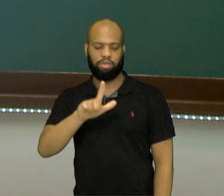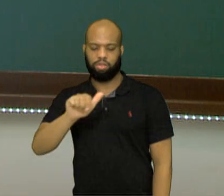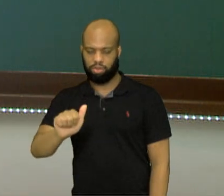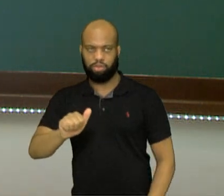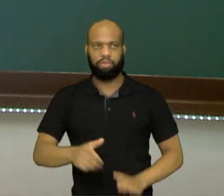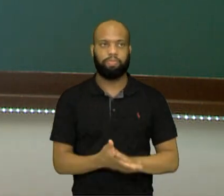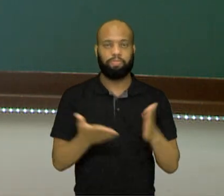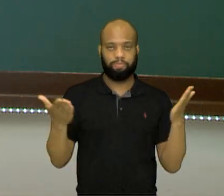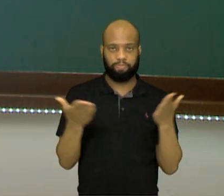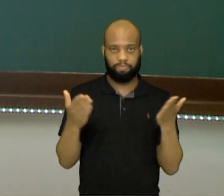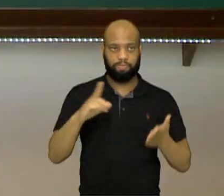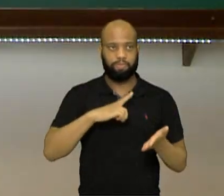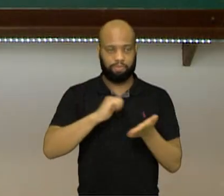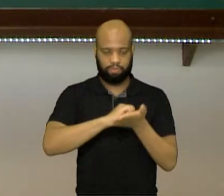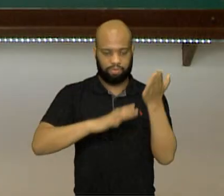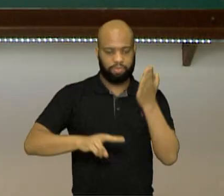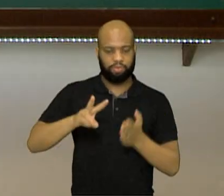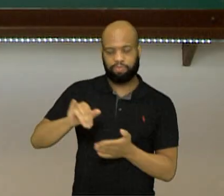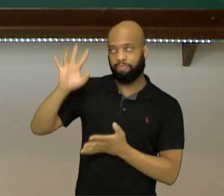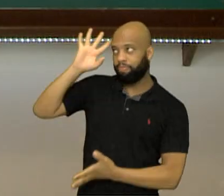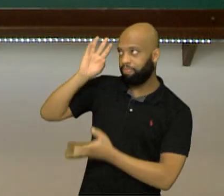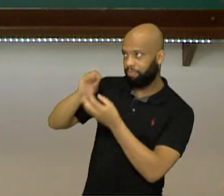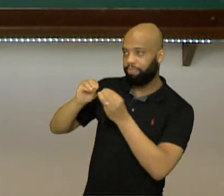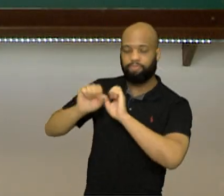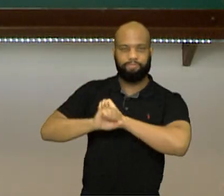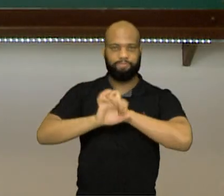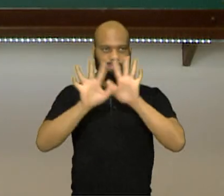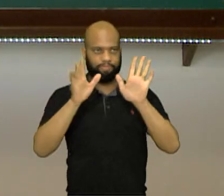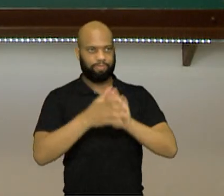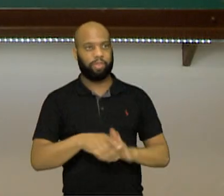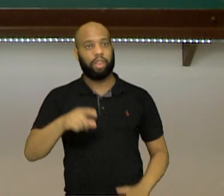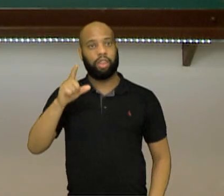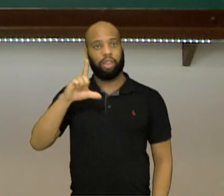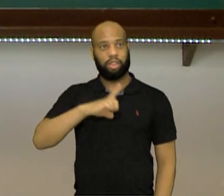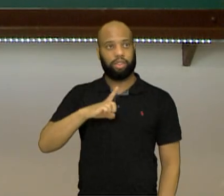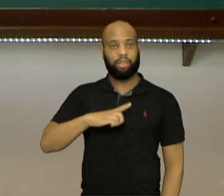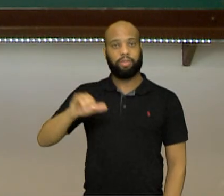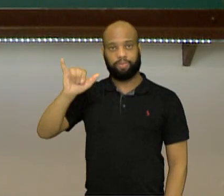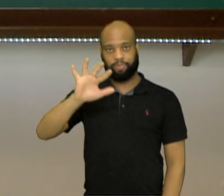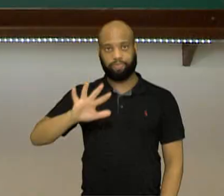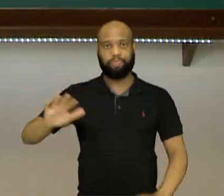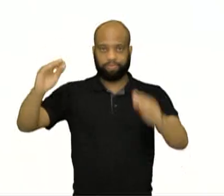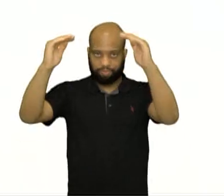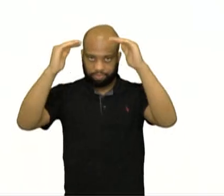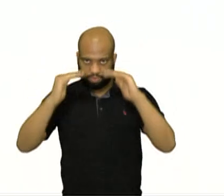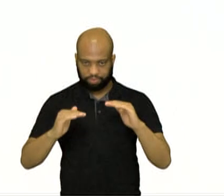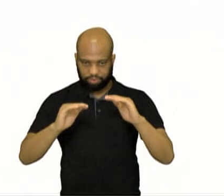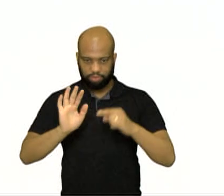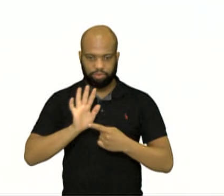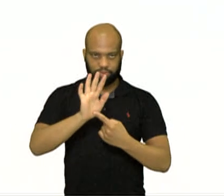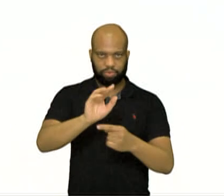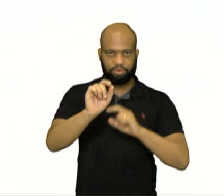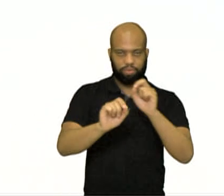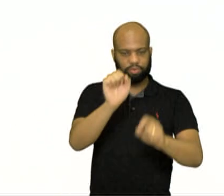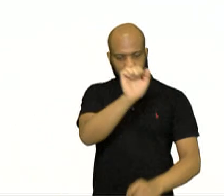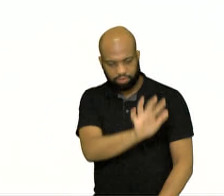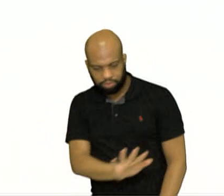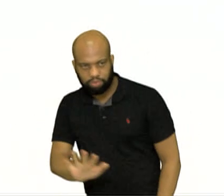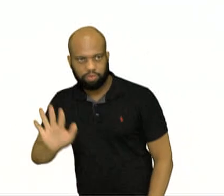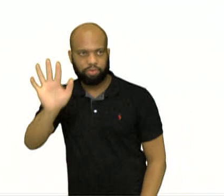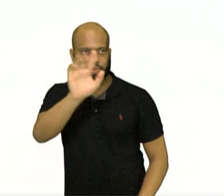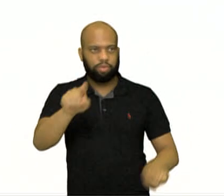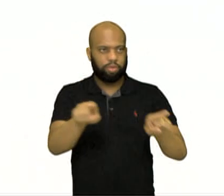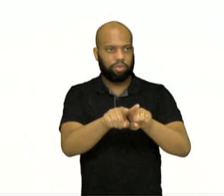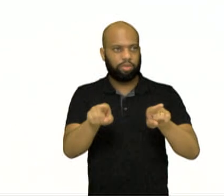Vamos fazer uma atividade para entender isso melhor. A figura a seguir representa as superfícies equipotenciais e as linhas de